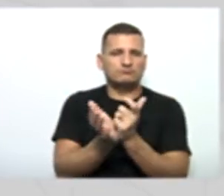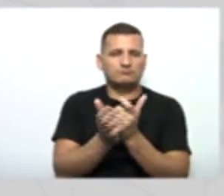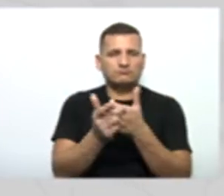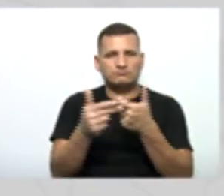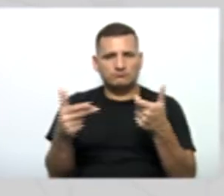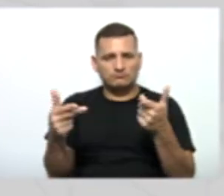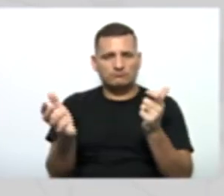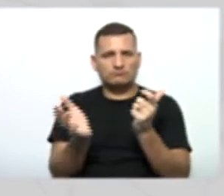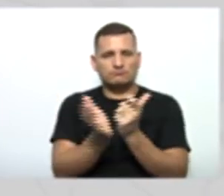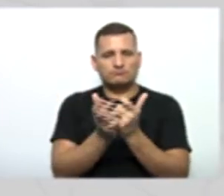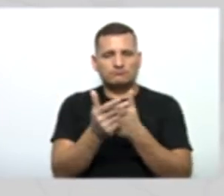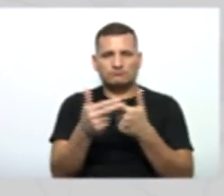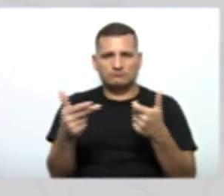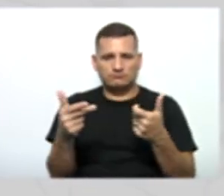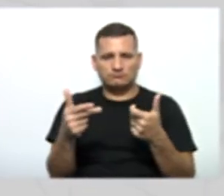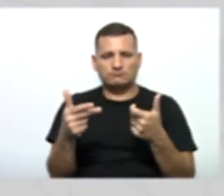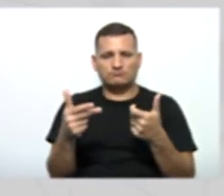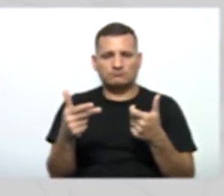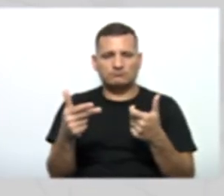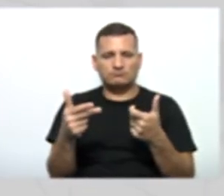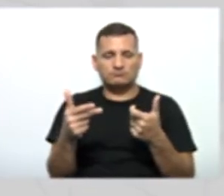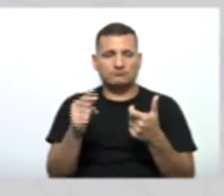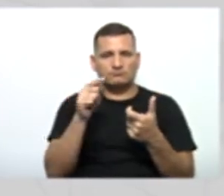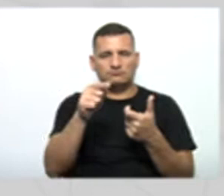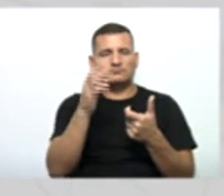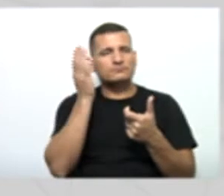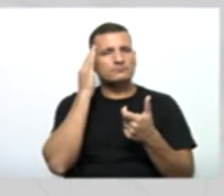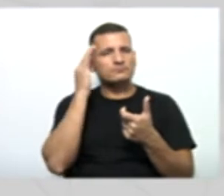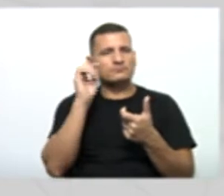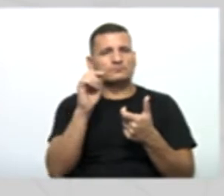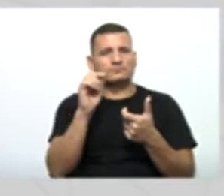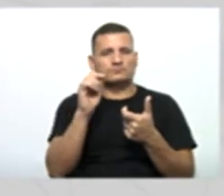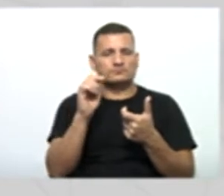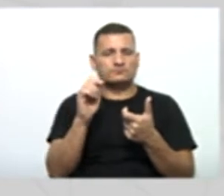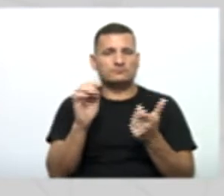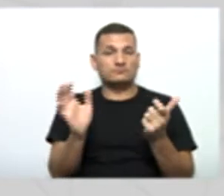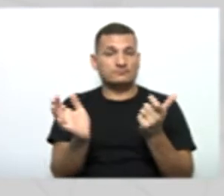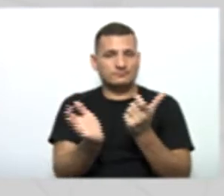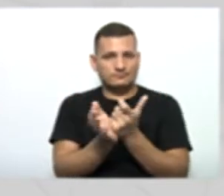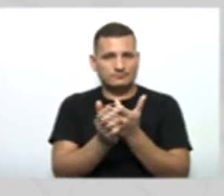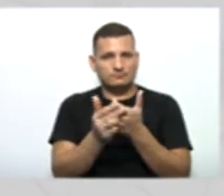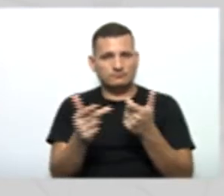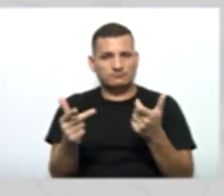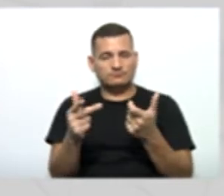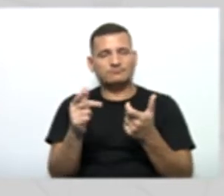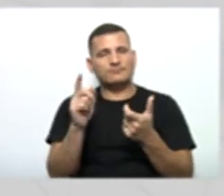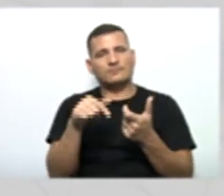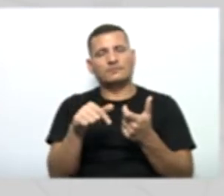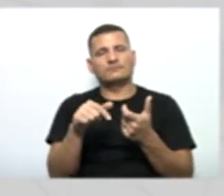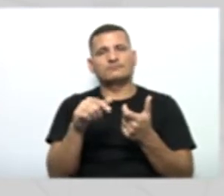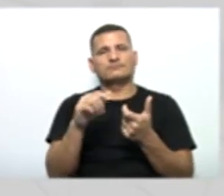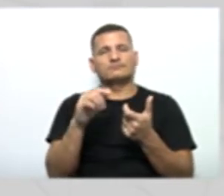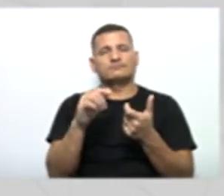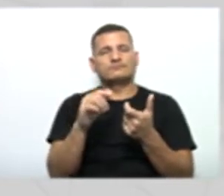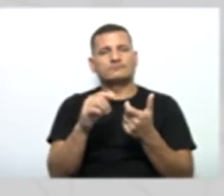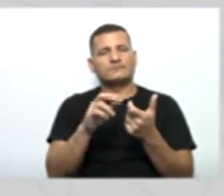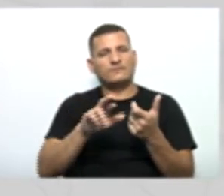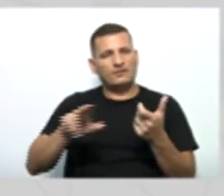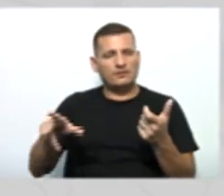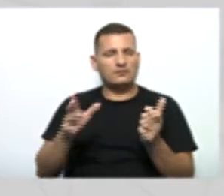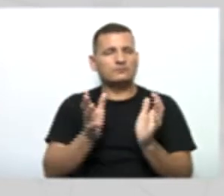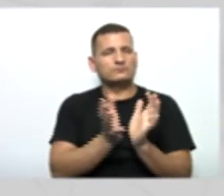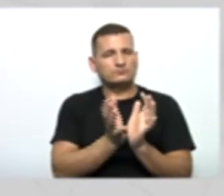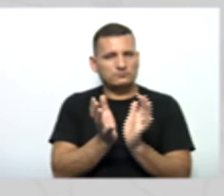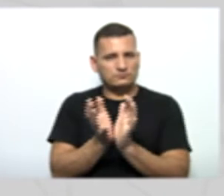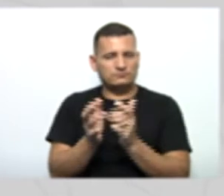você identificar que os objetos, eles são classificados em classes, em grupos, certo? Que